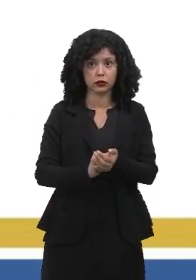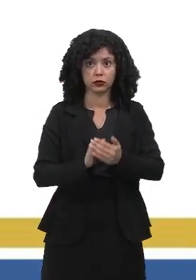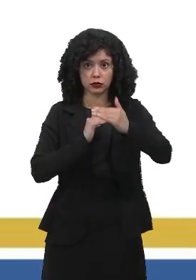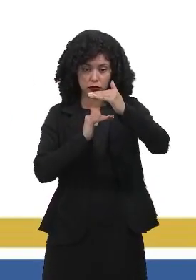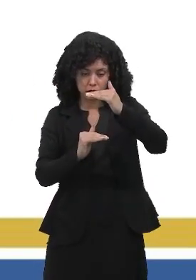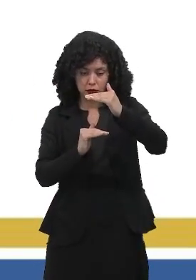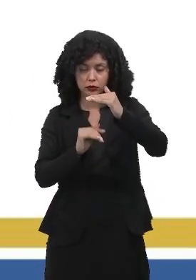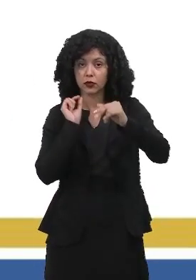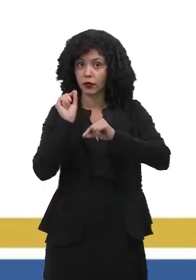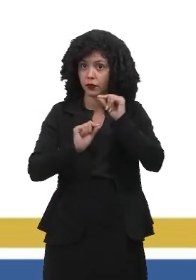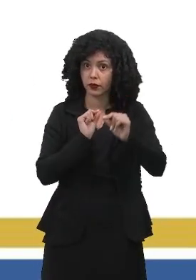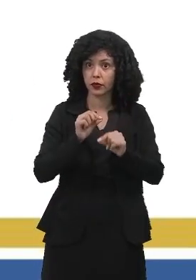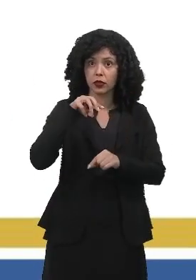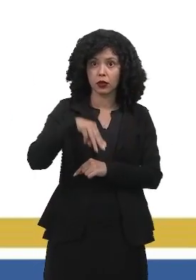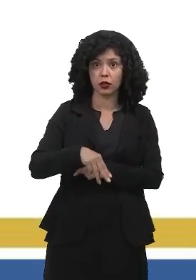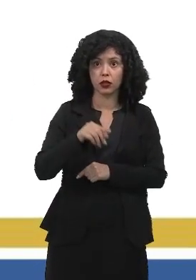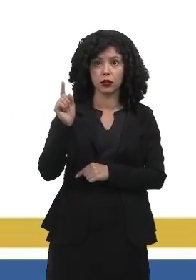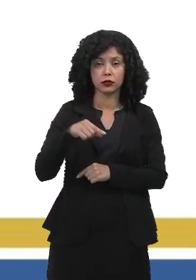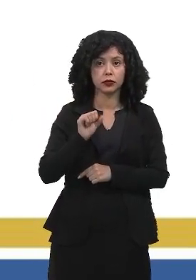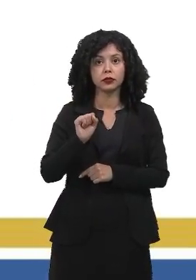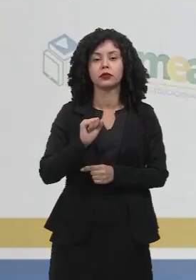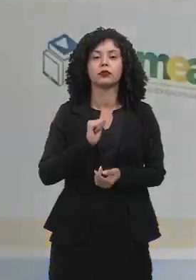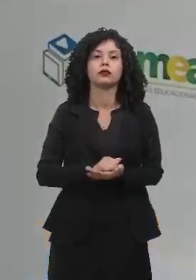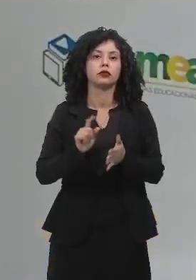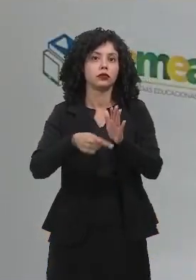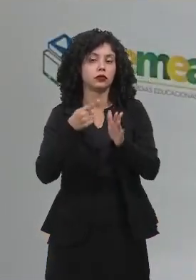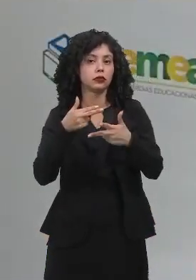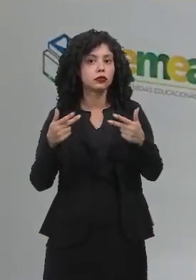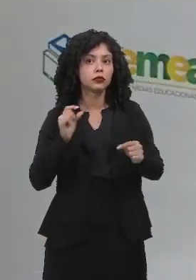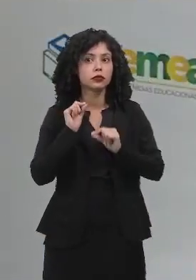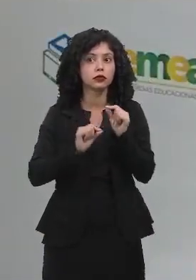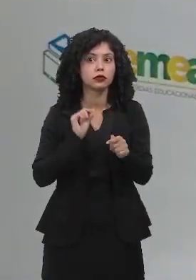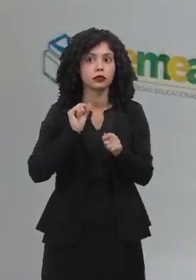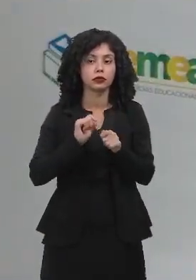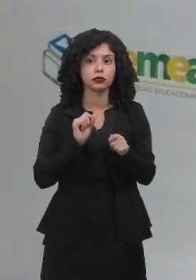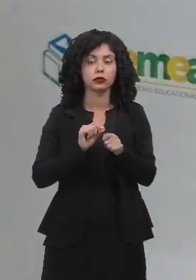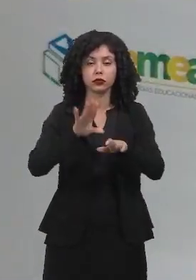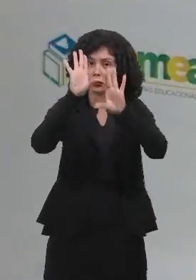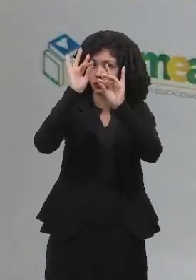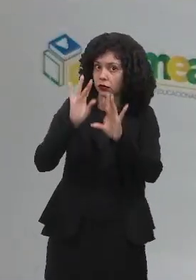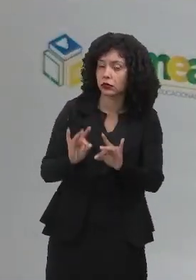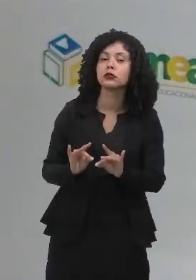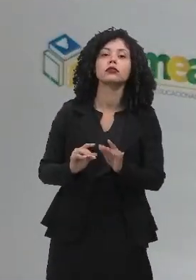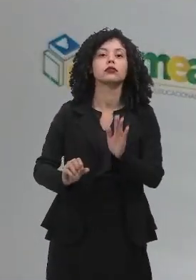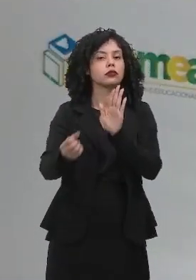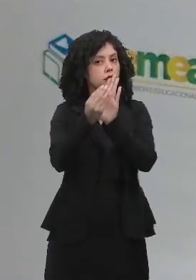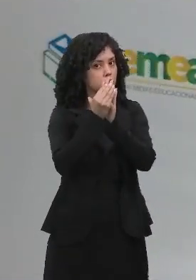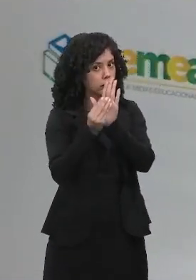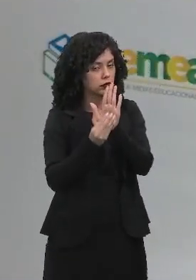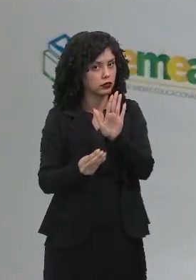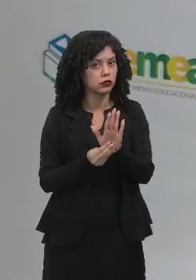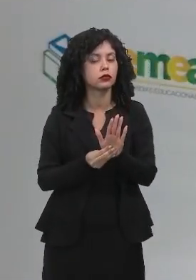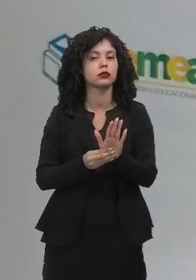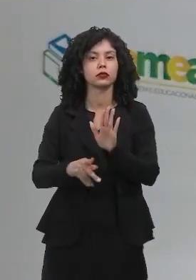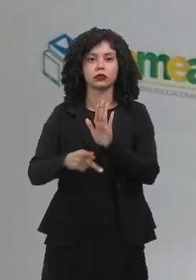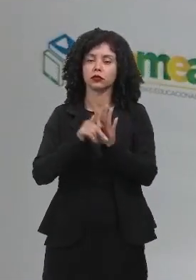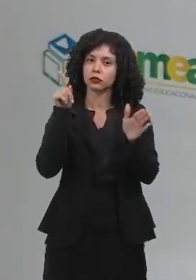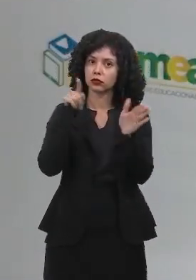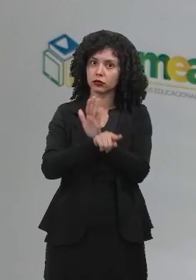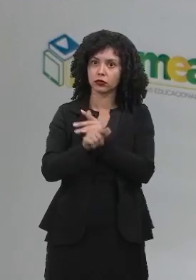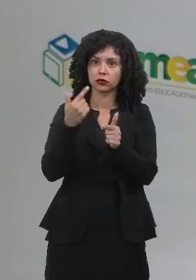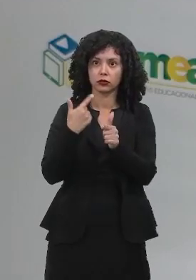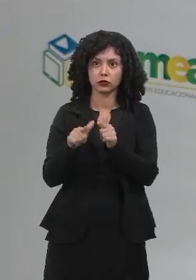por segundo é. Então, para resolver essa questão, primeira coisa, devemos fazer o quê? Destacar os dados que estão implícitos no nosso